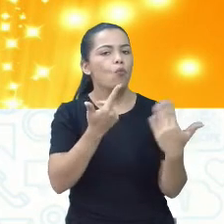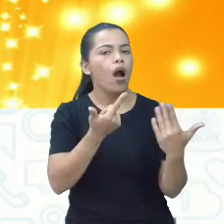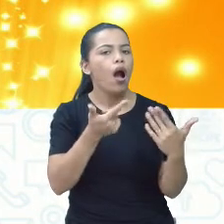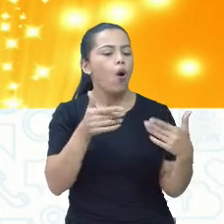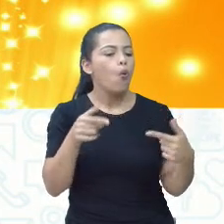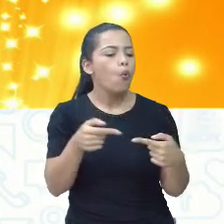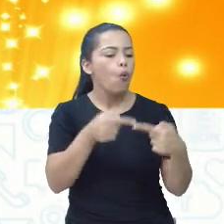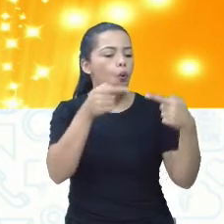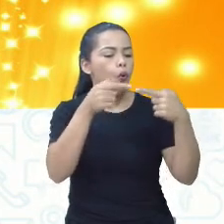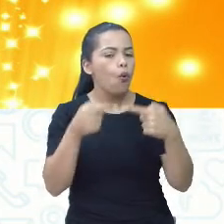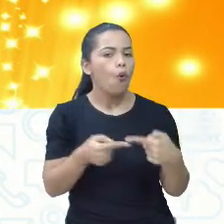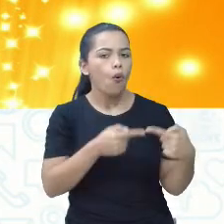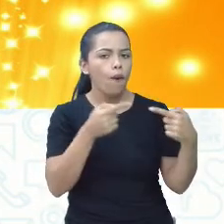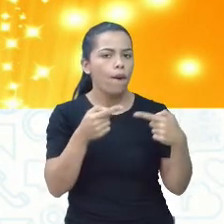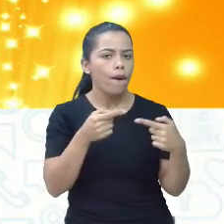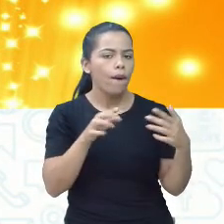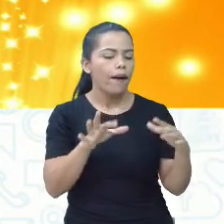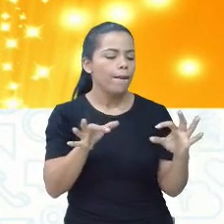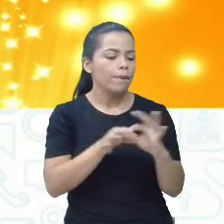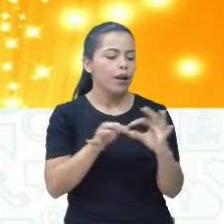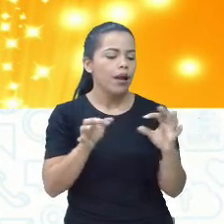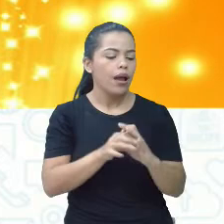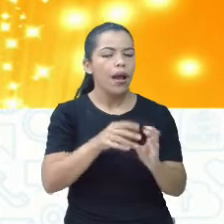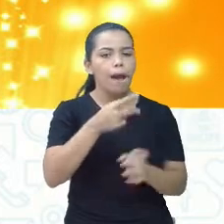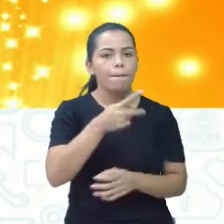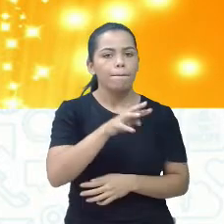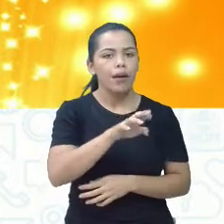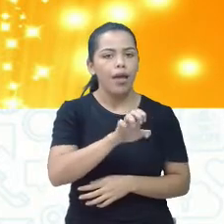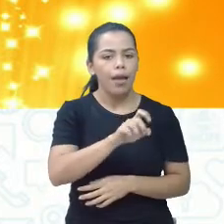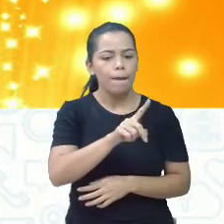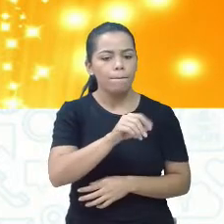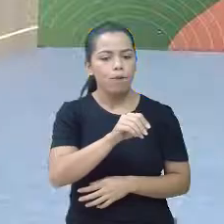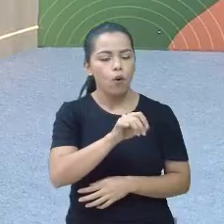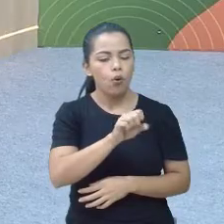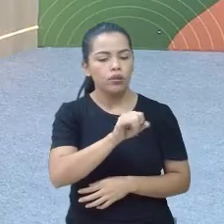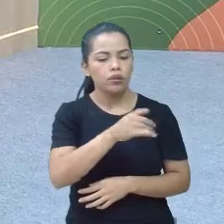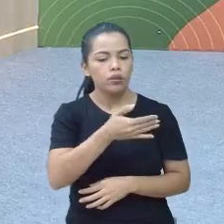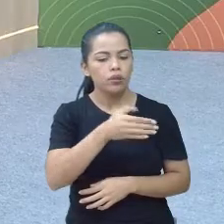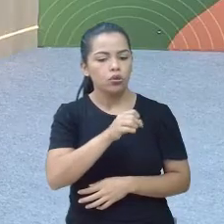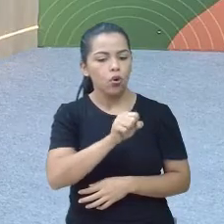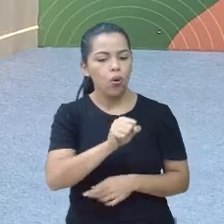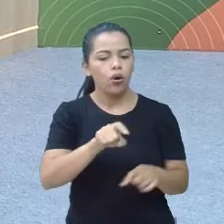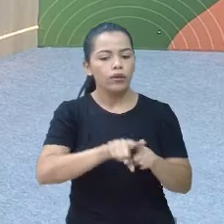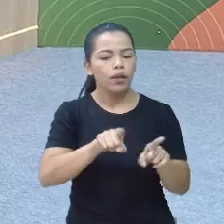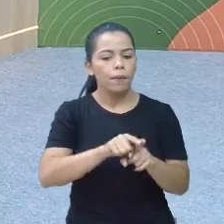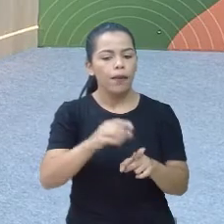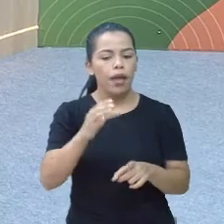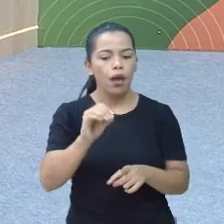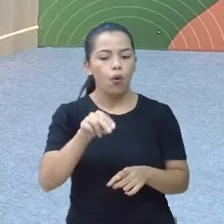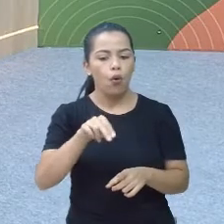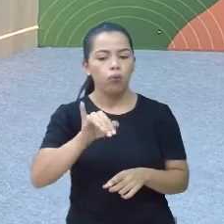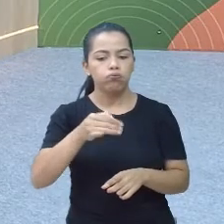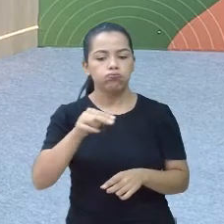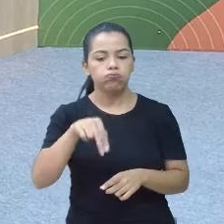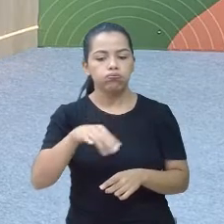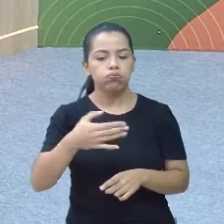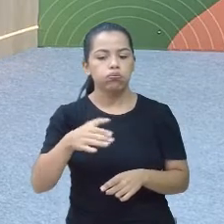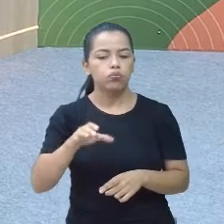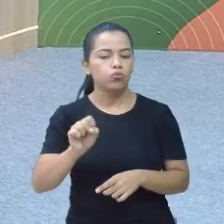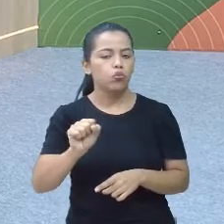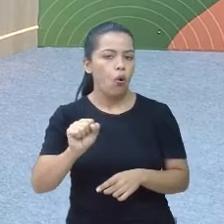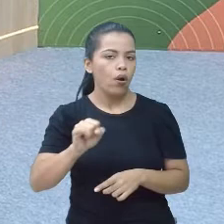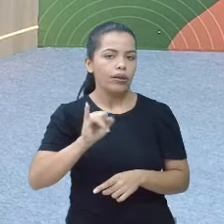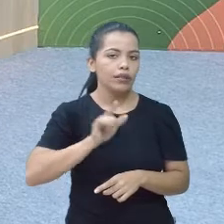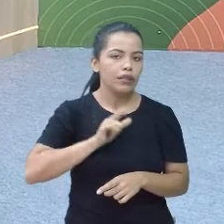e gramaticais, checar as preposições, as conjunções, se os meus períodos estão organizados, se há regência, se há